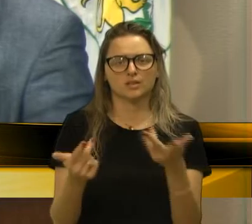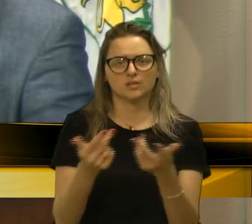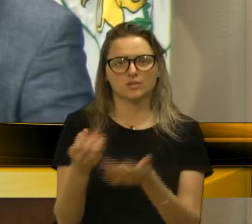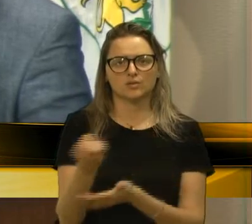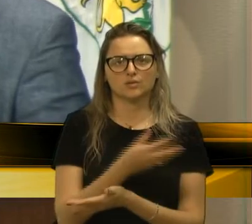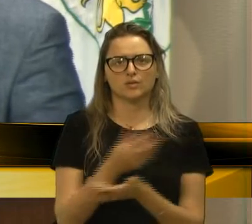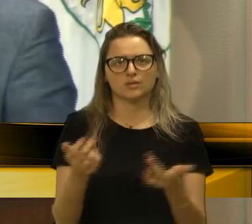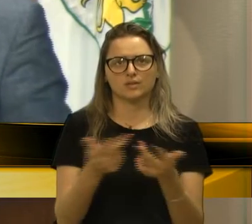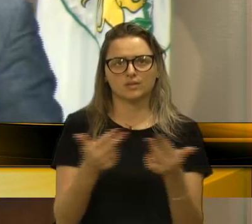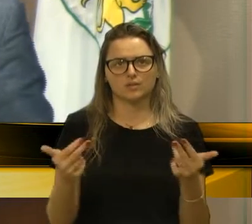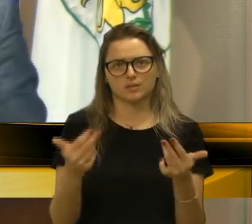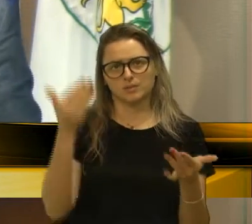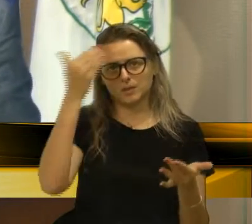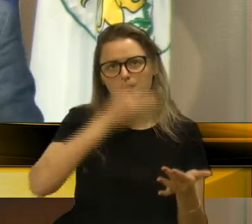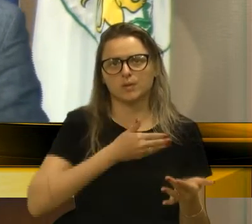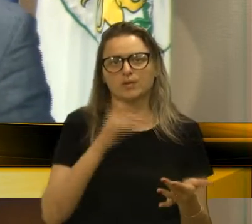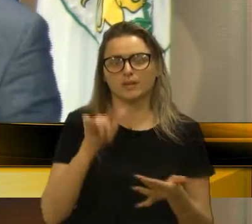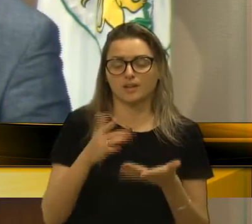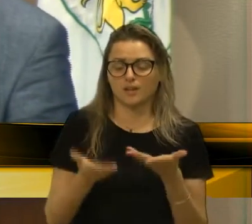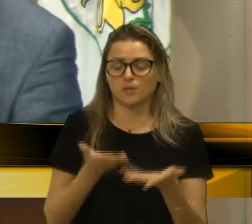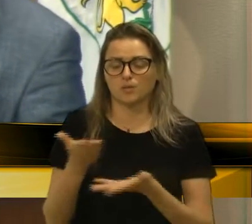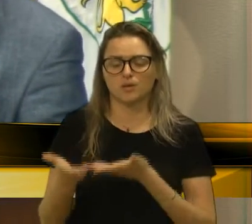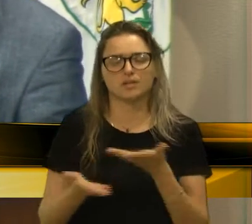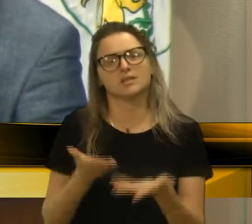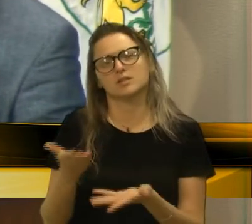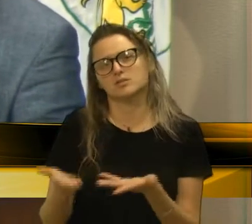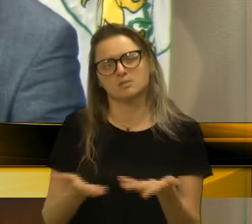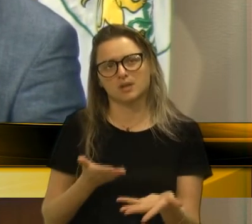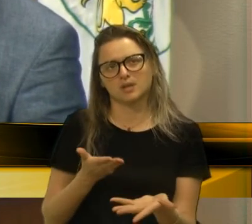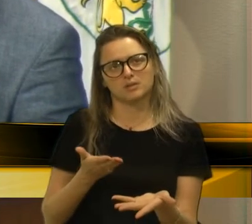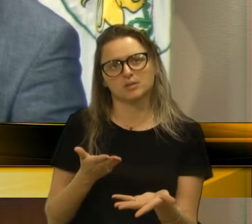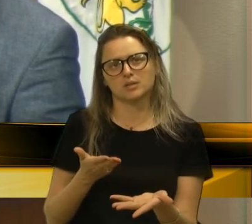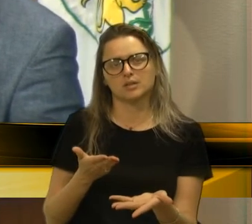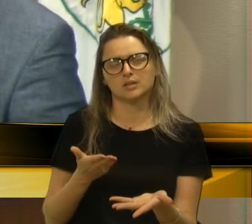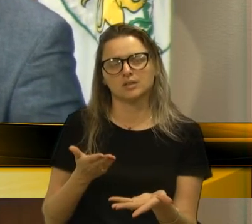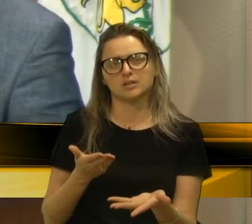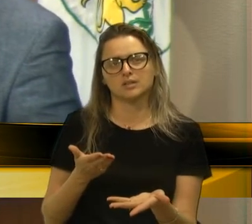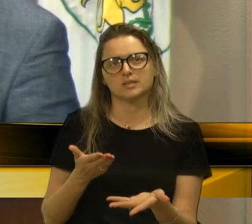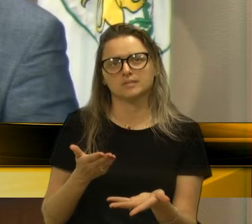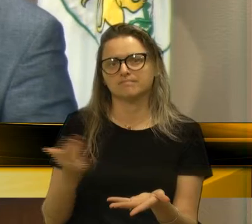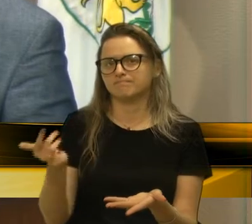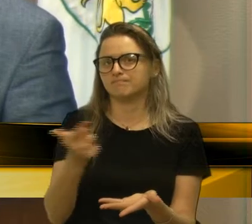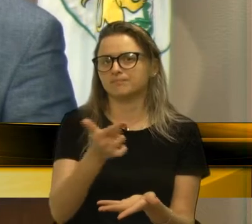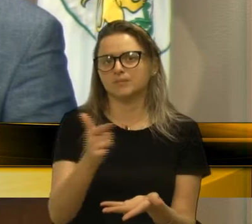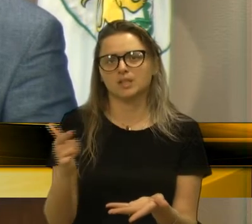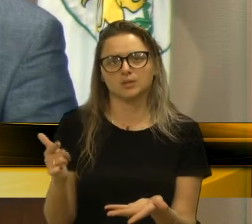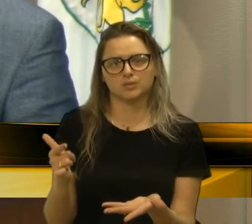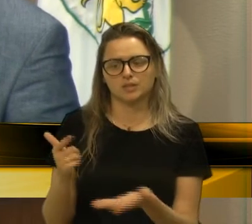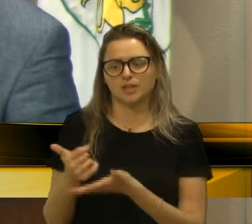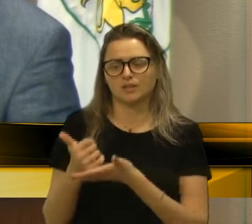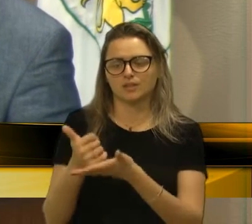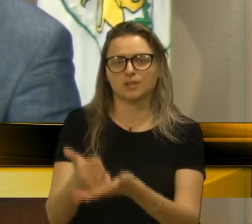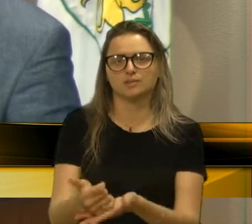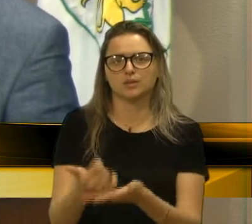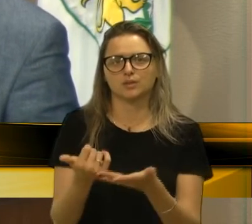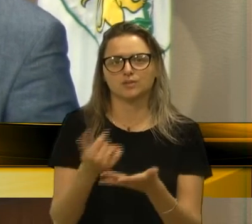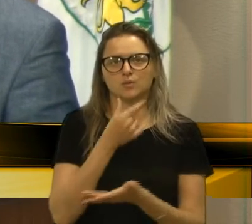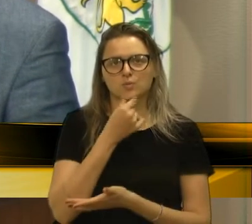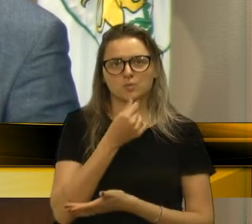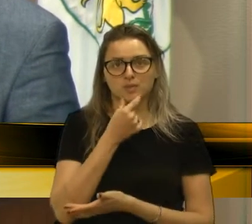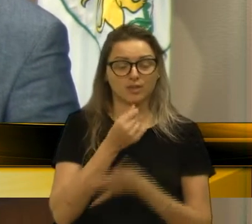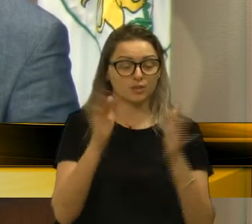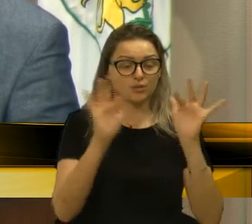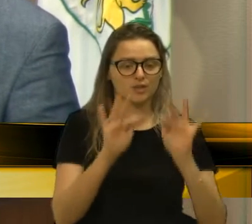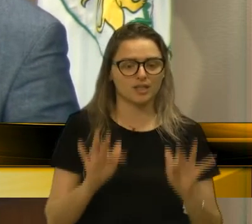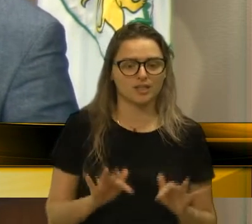esse atendimento que eles julgam que é um atendimento que, no mínimo, foi negligente em relação a esse menino. Menino alegre, cheio